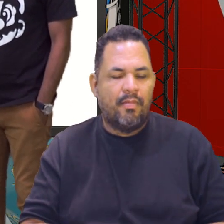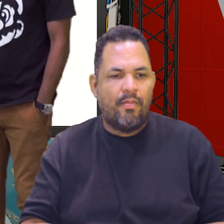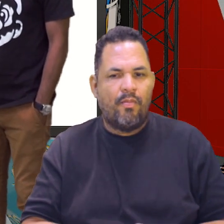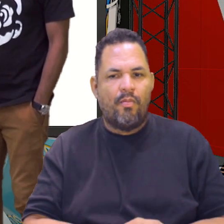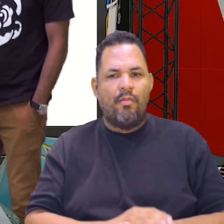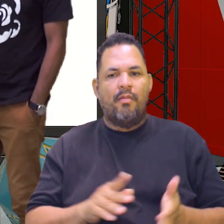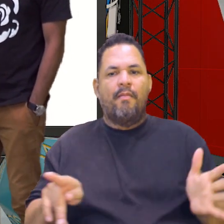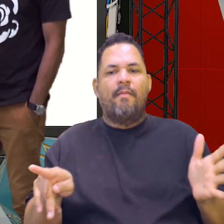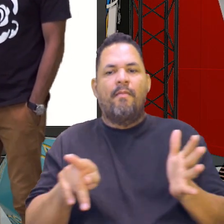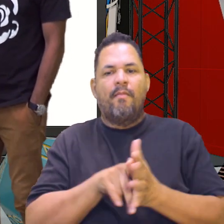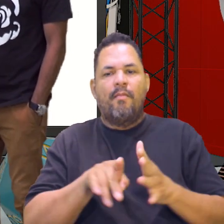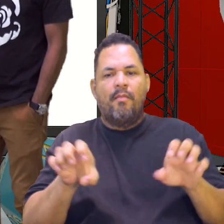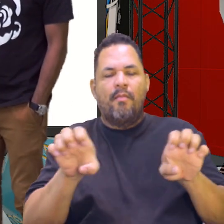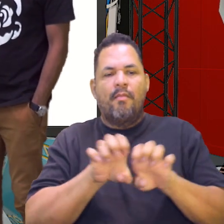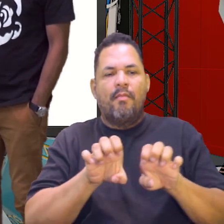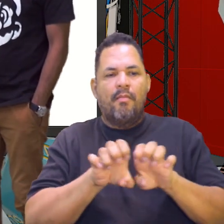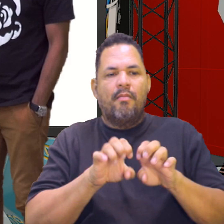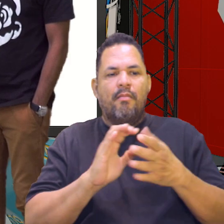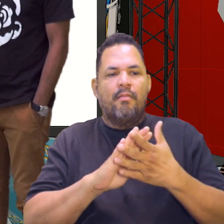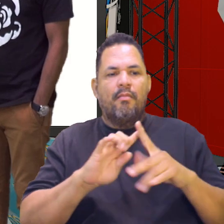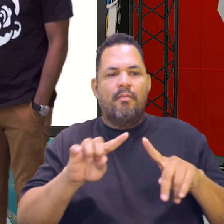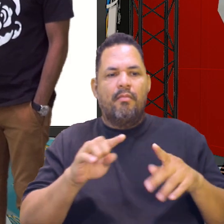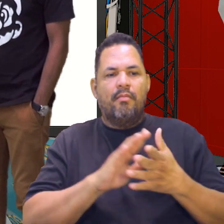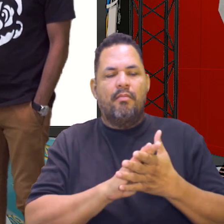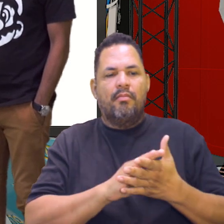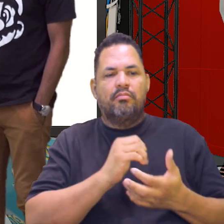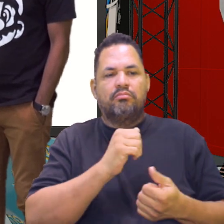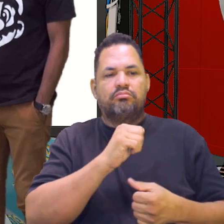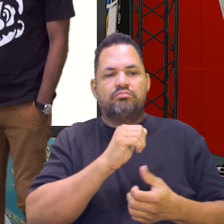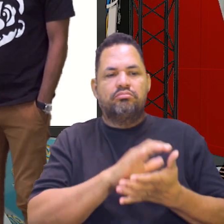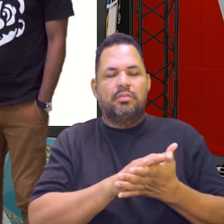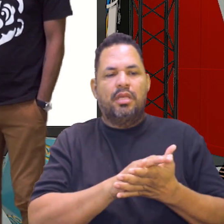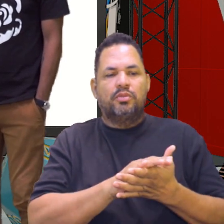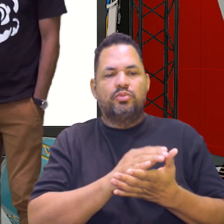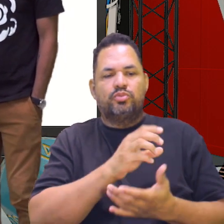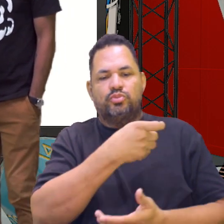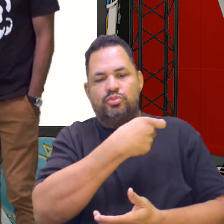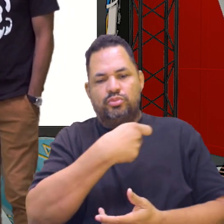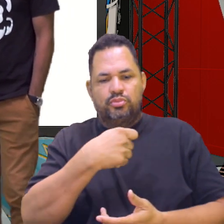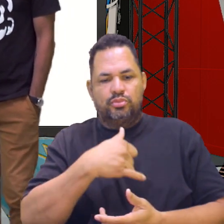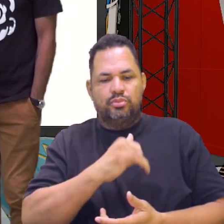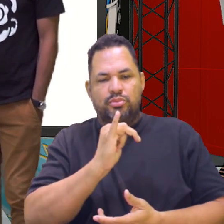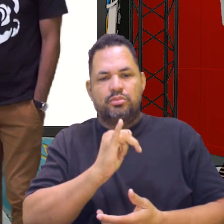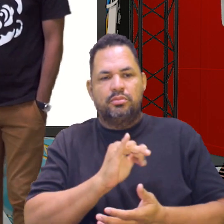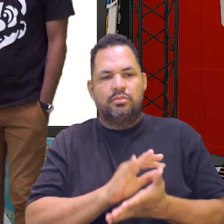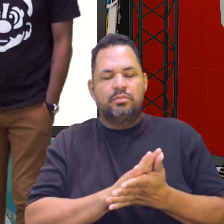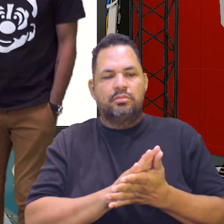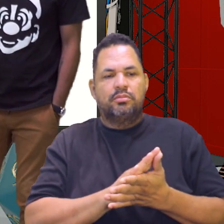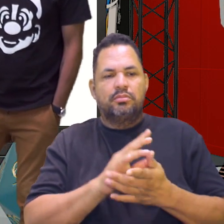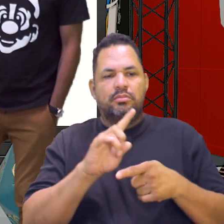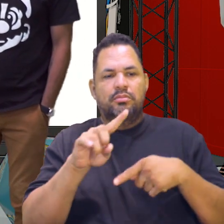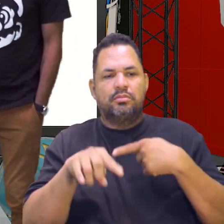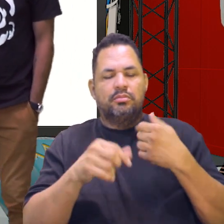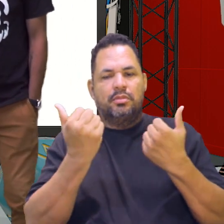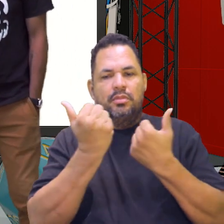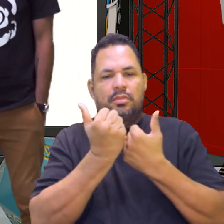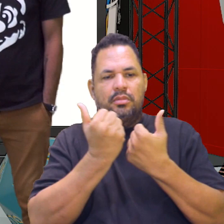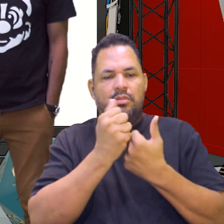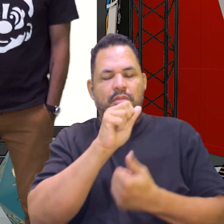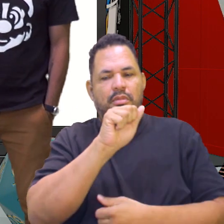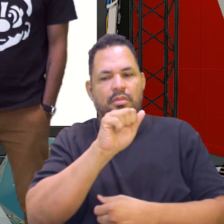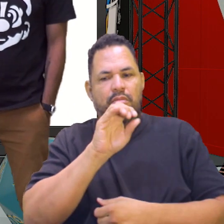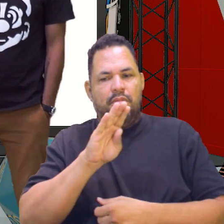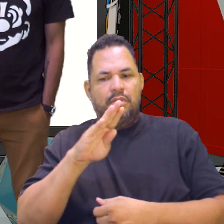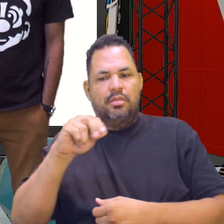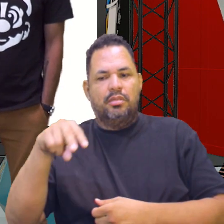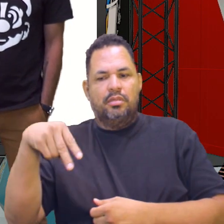aqui. A própria equação, isso. Né? Só que no lugar do x e do y é o x e o y do ponto. Entendeu? E a parte de baixo a gente substitui o a e o b aí,